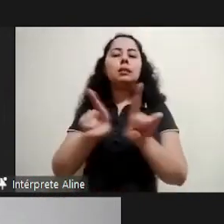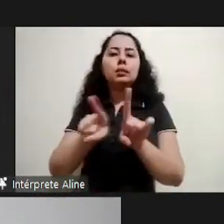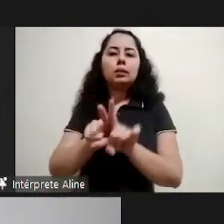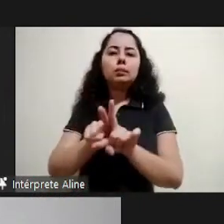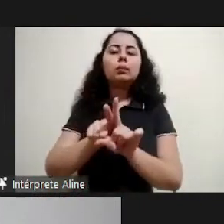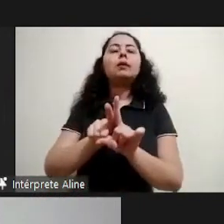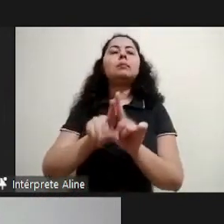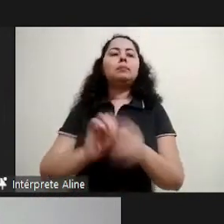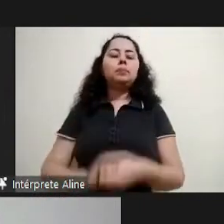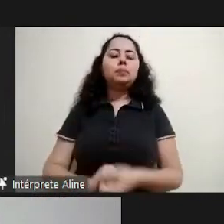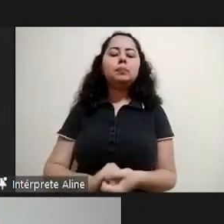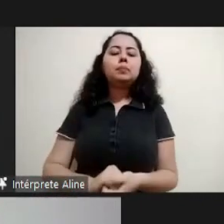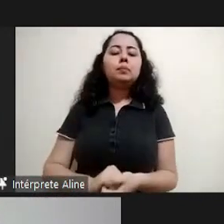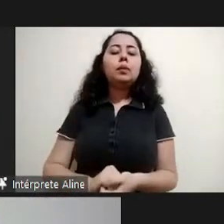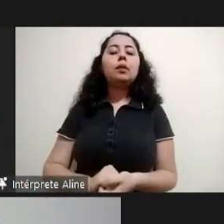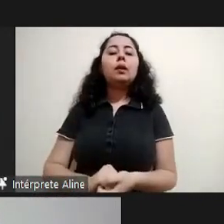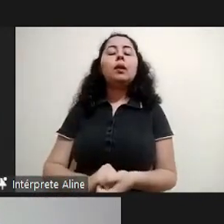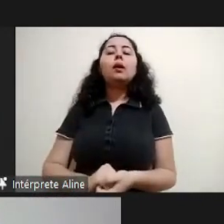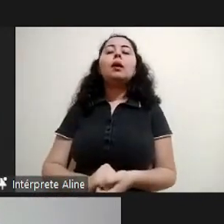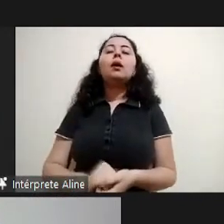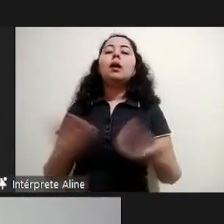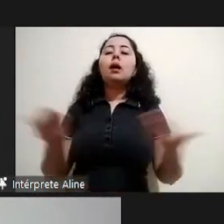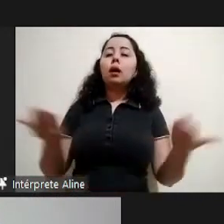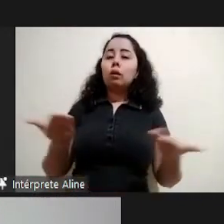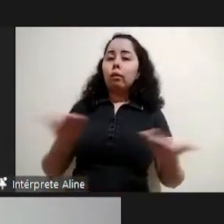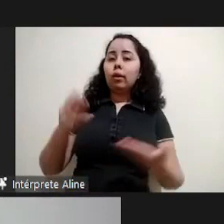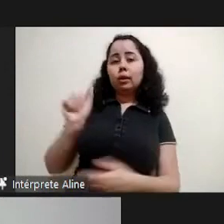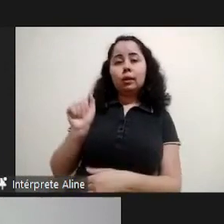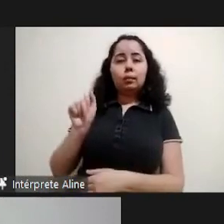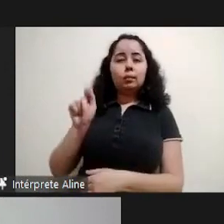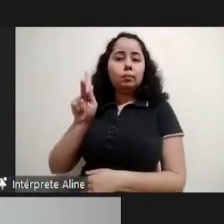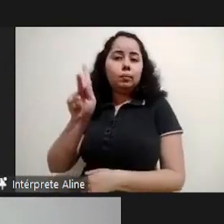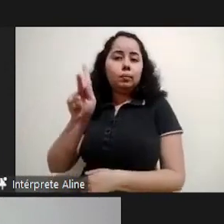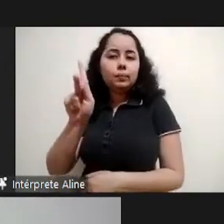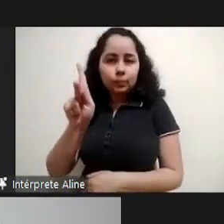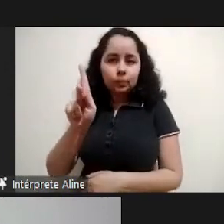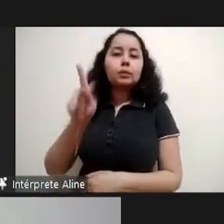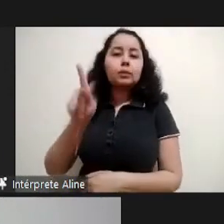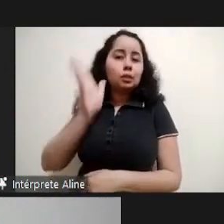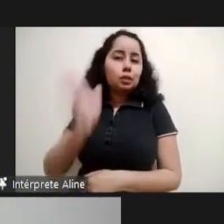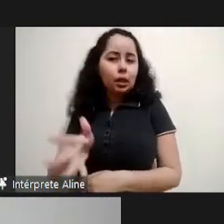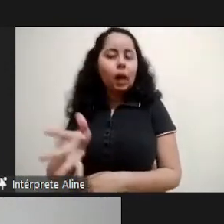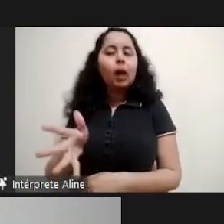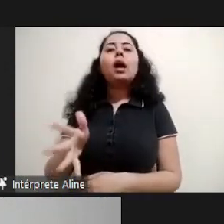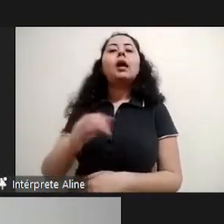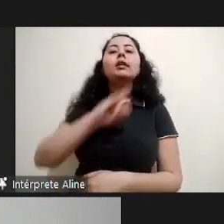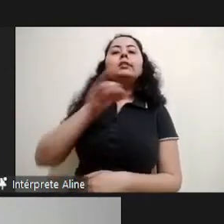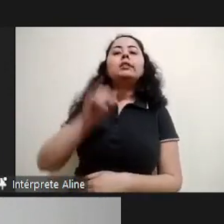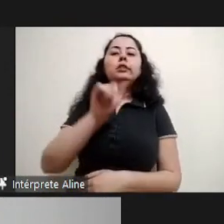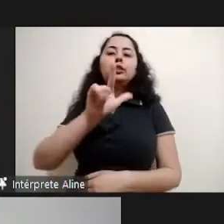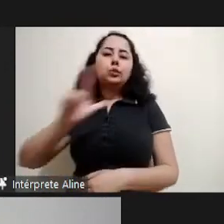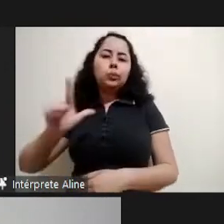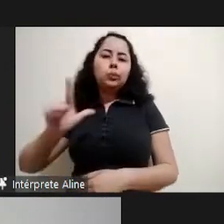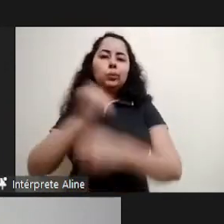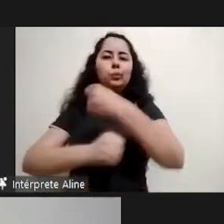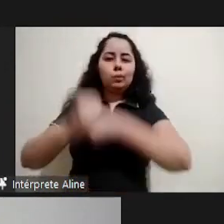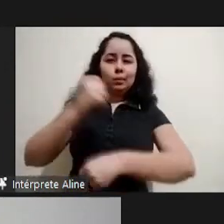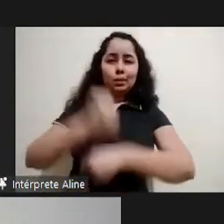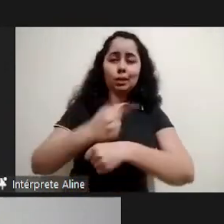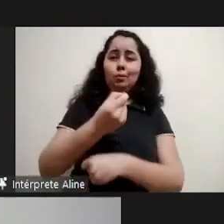Atualmente, mesmo após a aposentadoria em julho de 2020, atua como voluntária diariamente